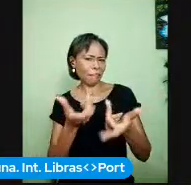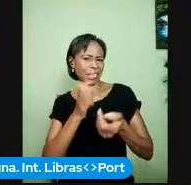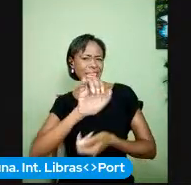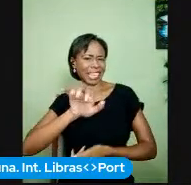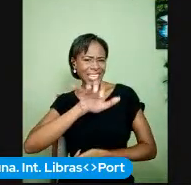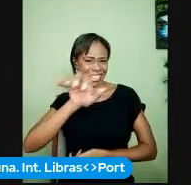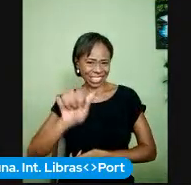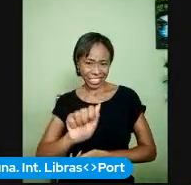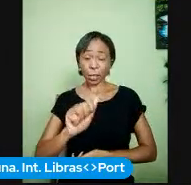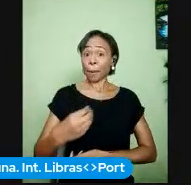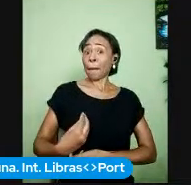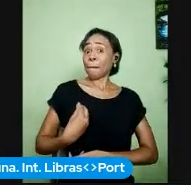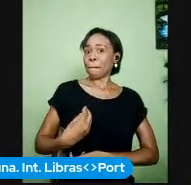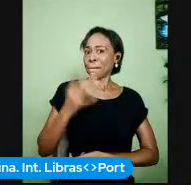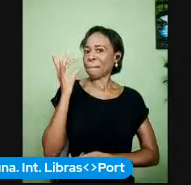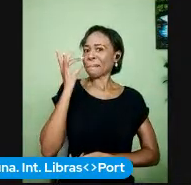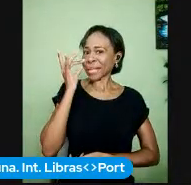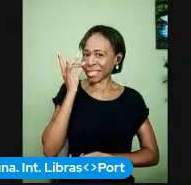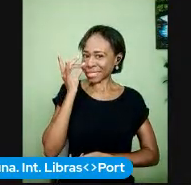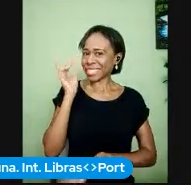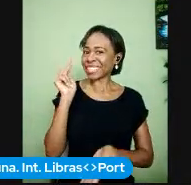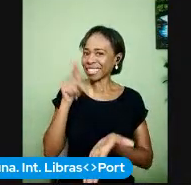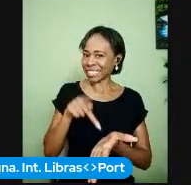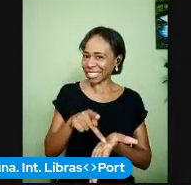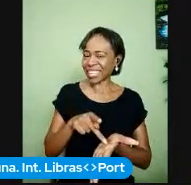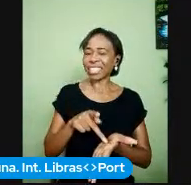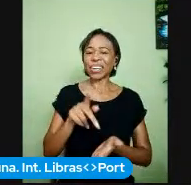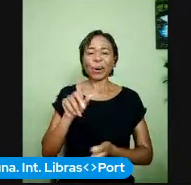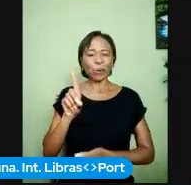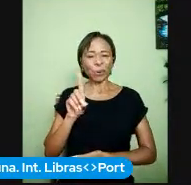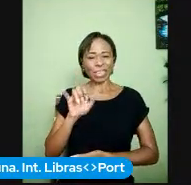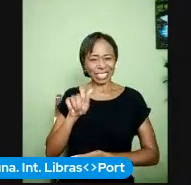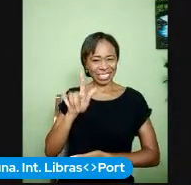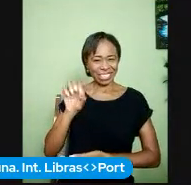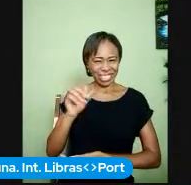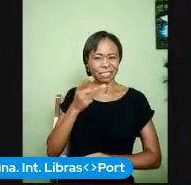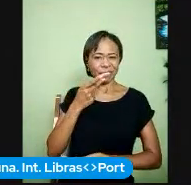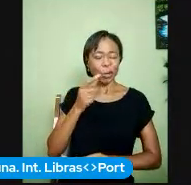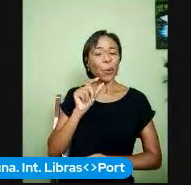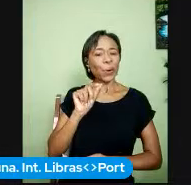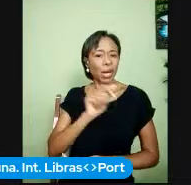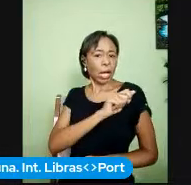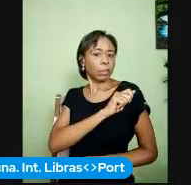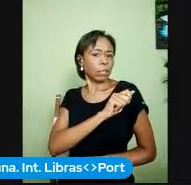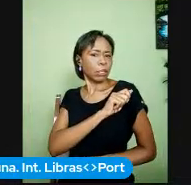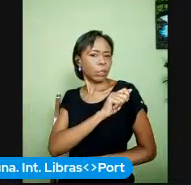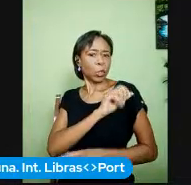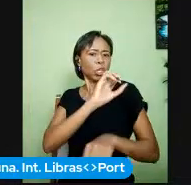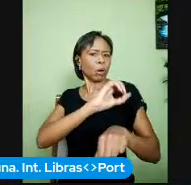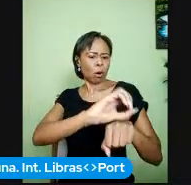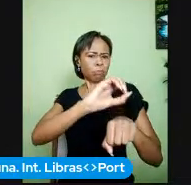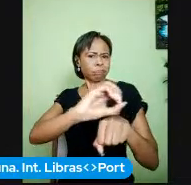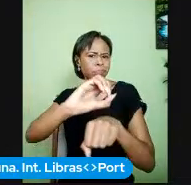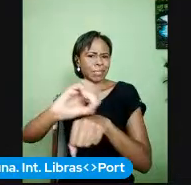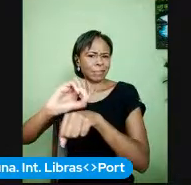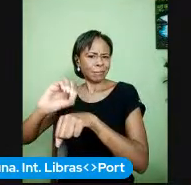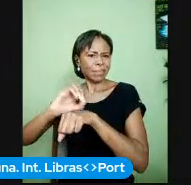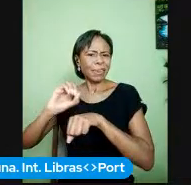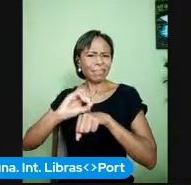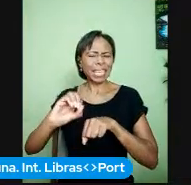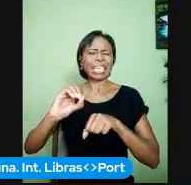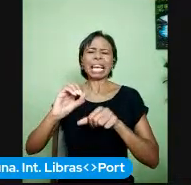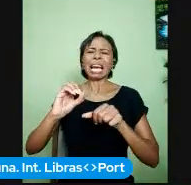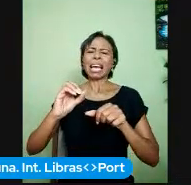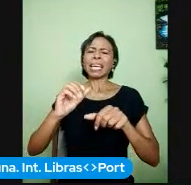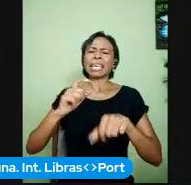como o Diego falou, os estudantes vão participar de diversas oficinas, a gente vai ter momentos artísticos. Quem